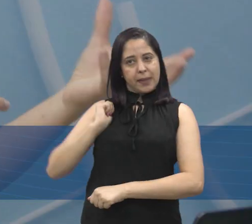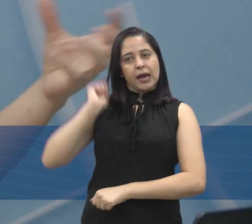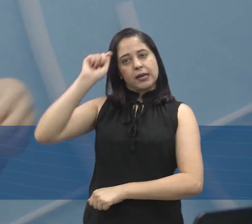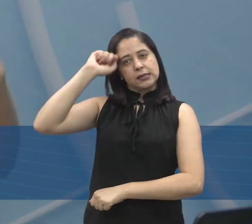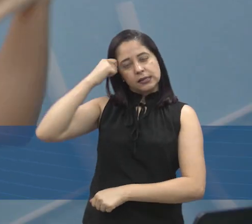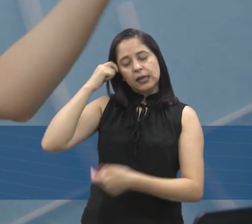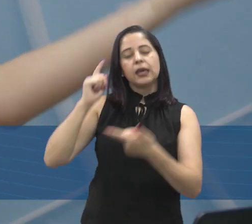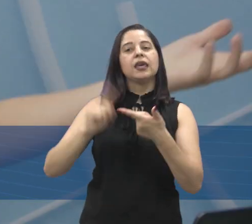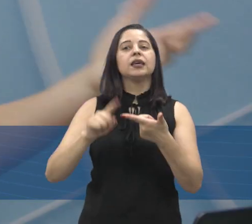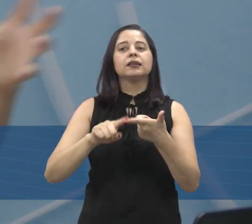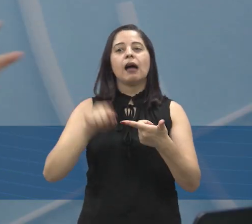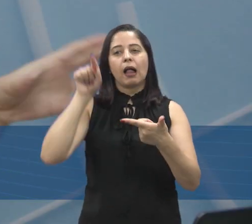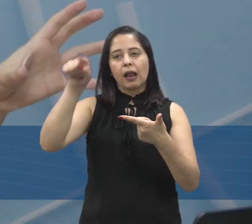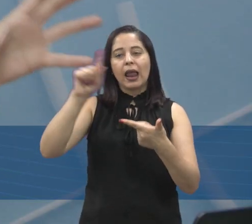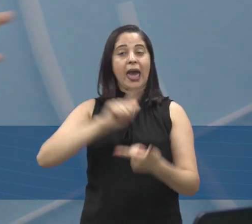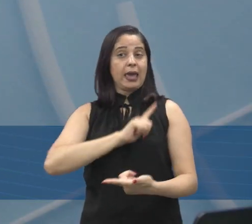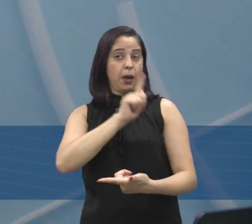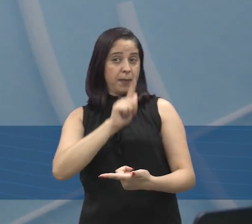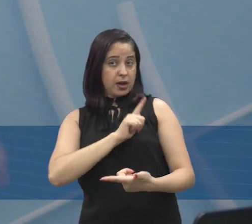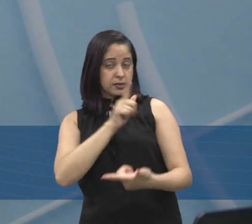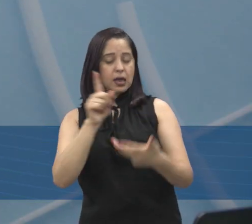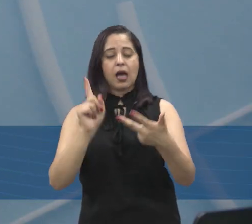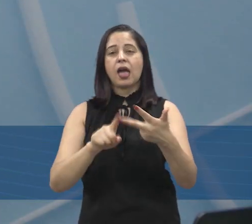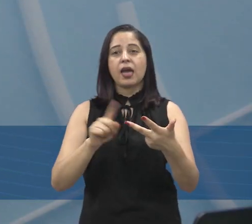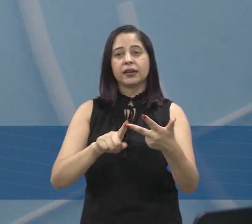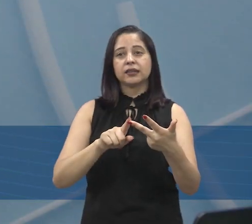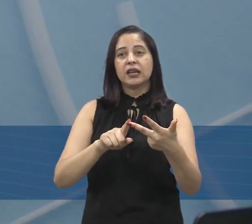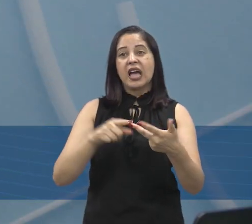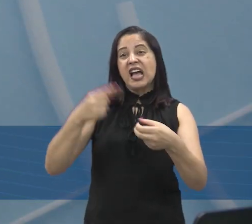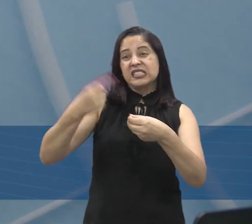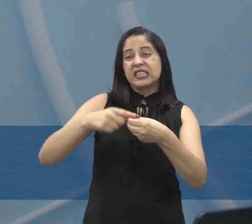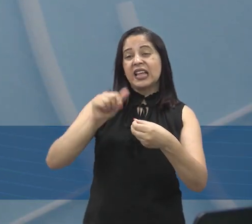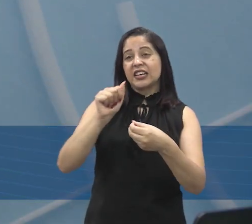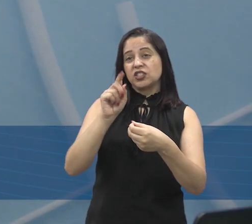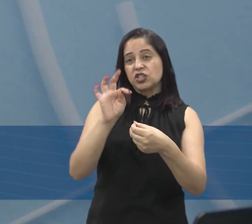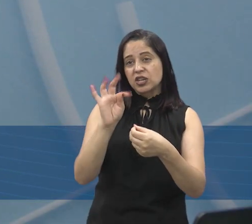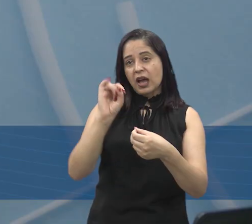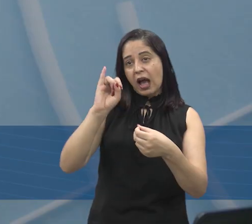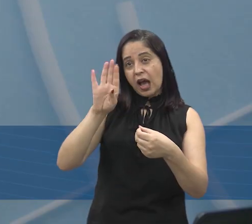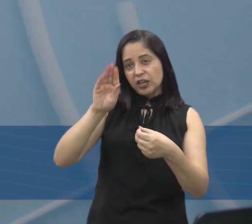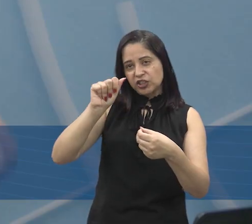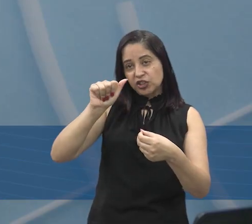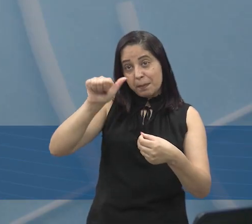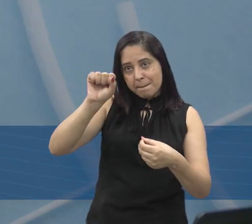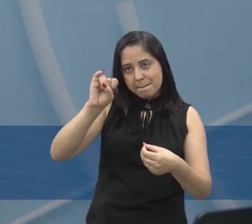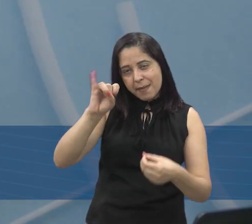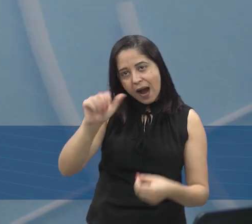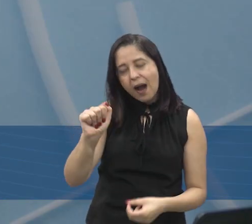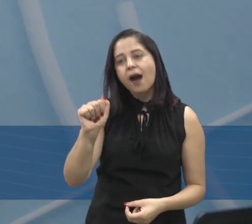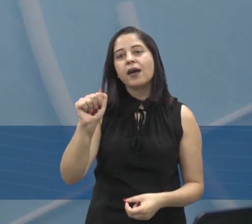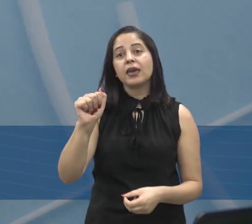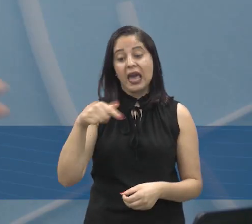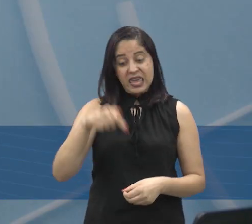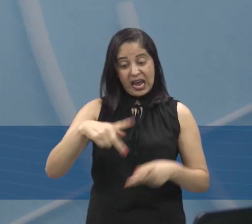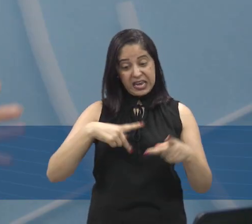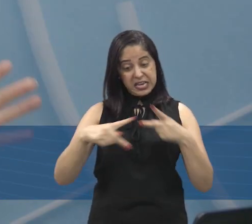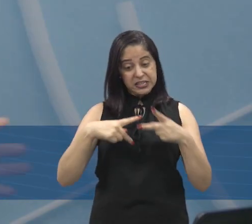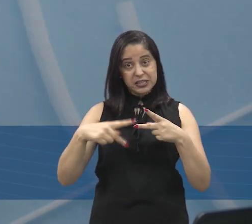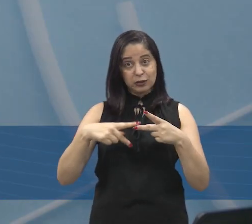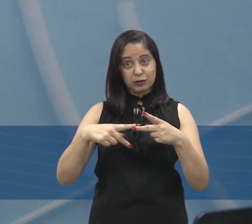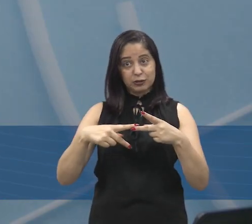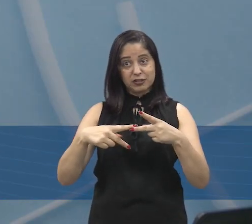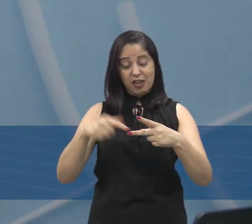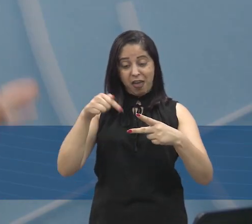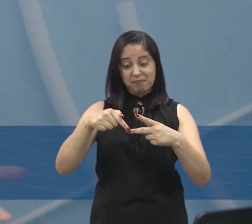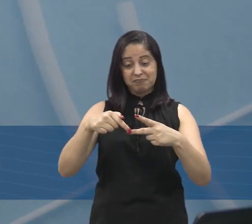sentido contrário, vão a Atibaia, que são polos religiosos bem fortes também. E São José, como eu disse, está no